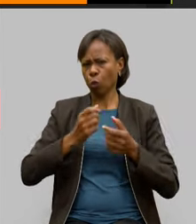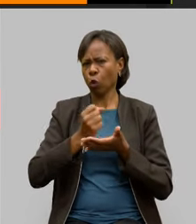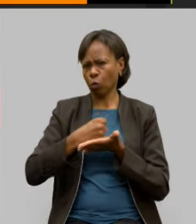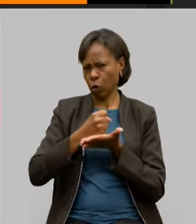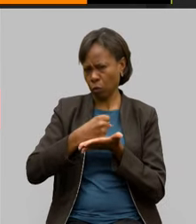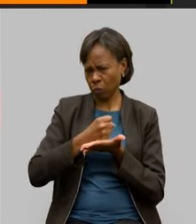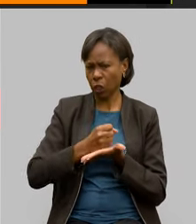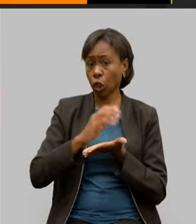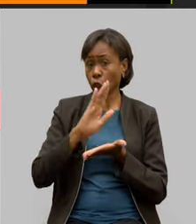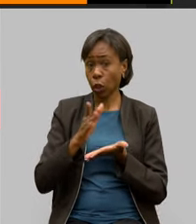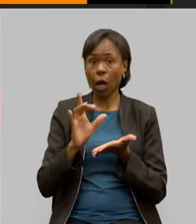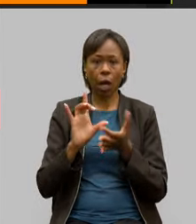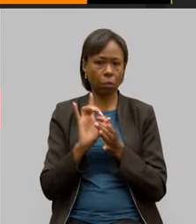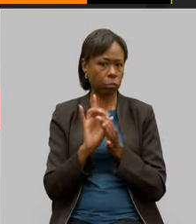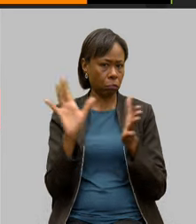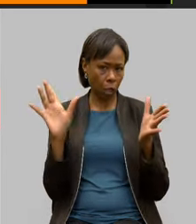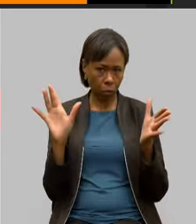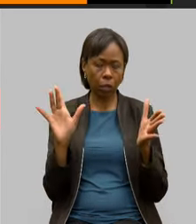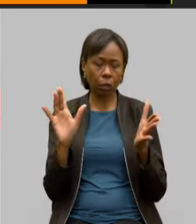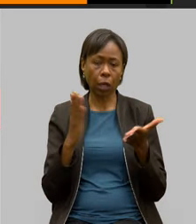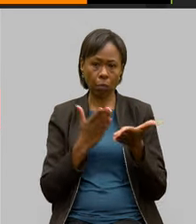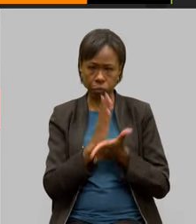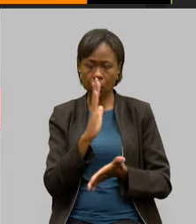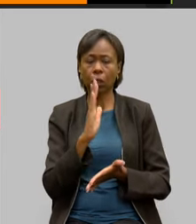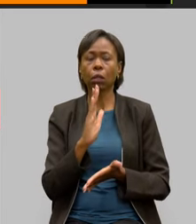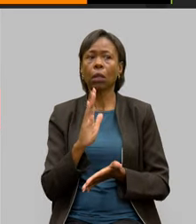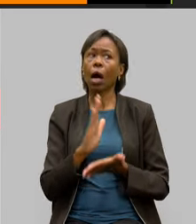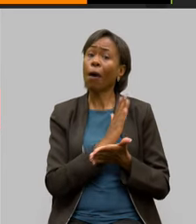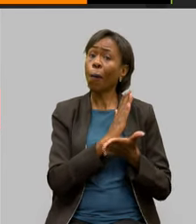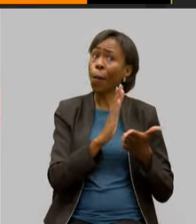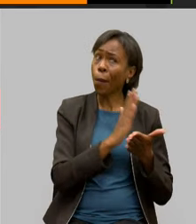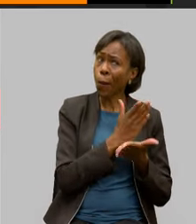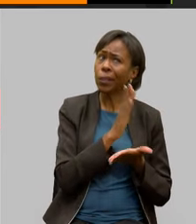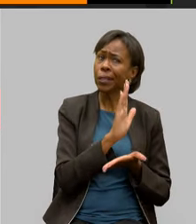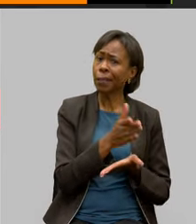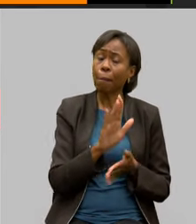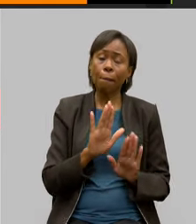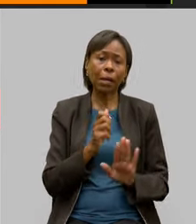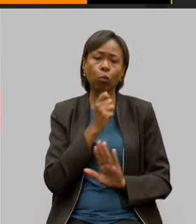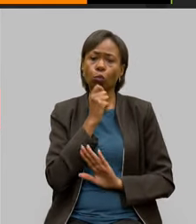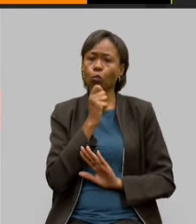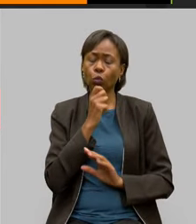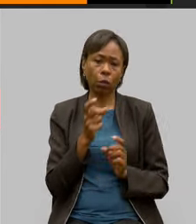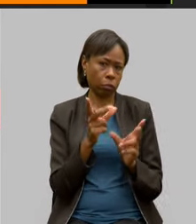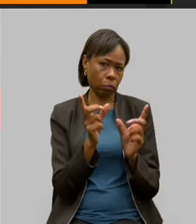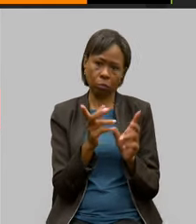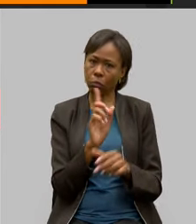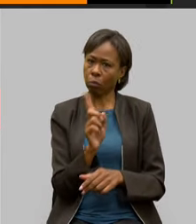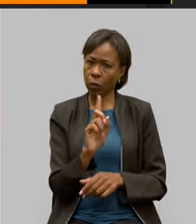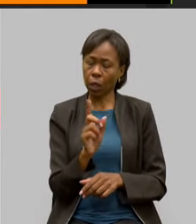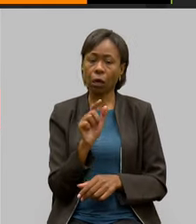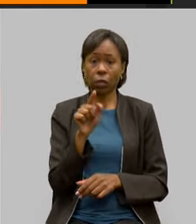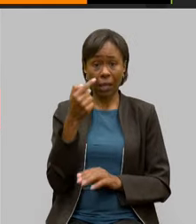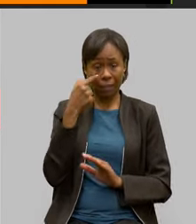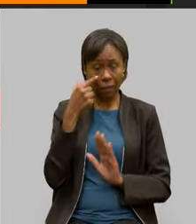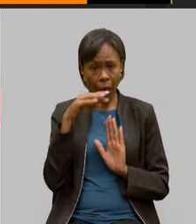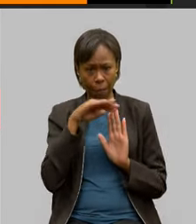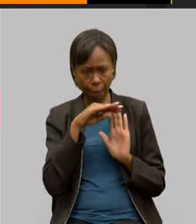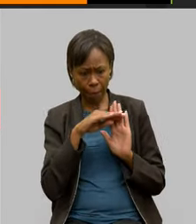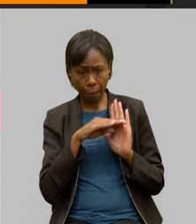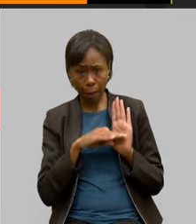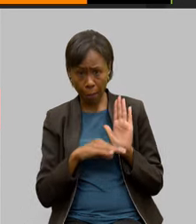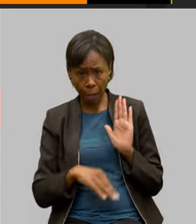autorizados Alguns são autorizados mas ainda não estão eh tendo a comercialização se você forem lá no rol eh da